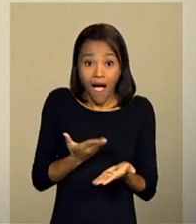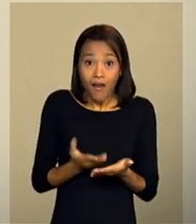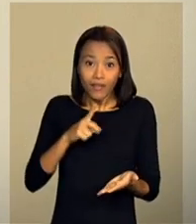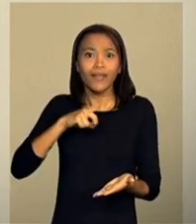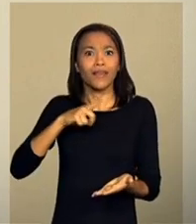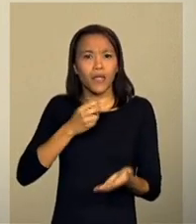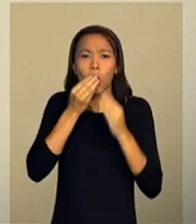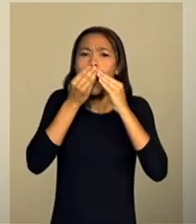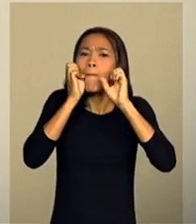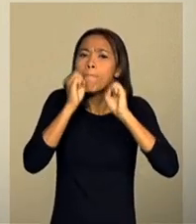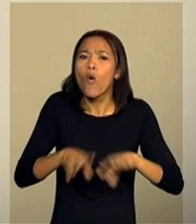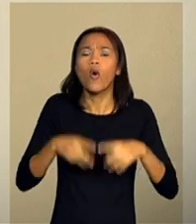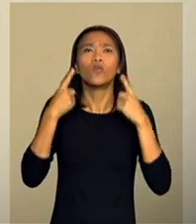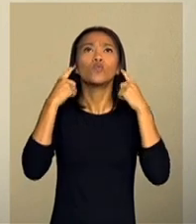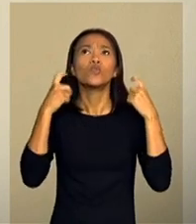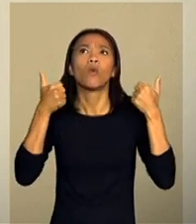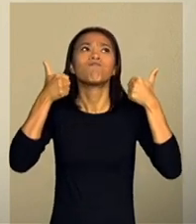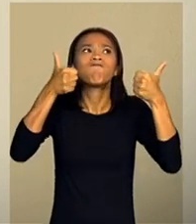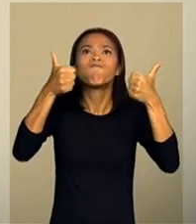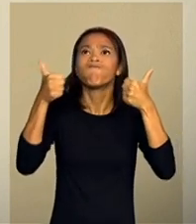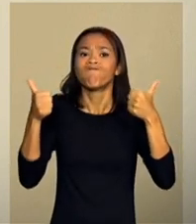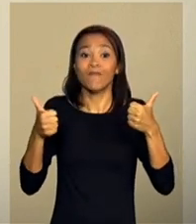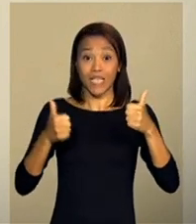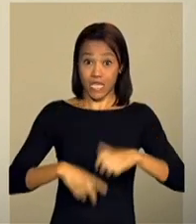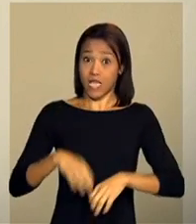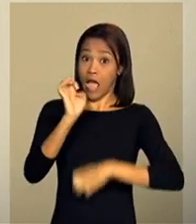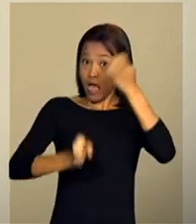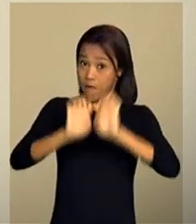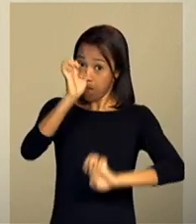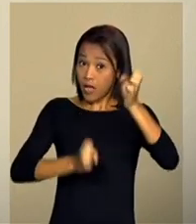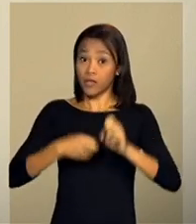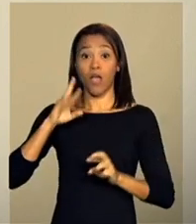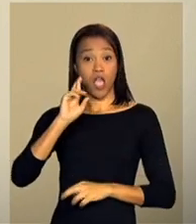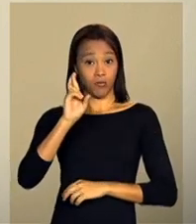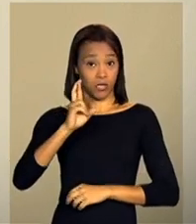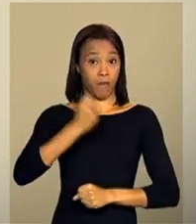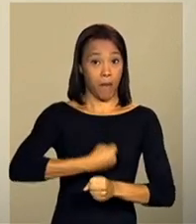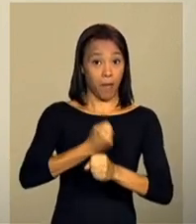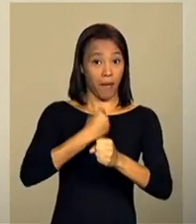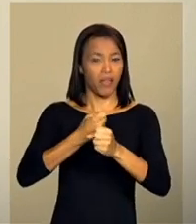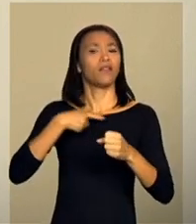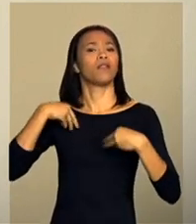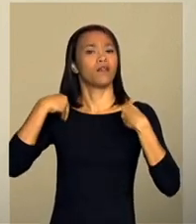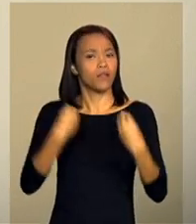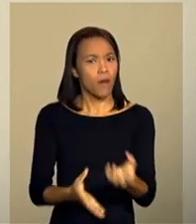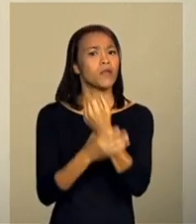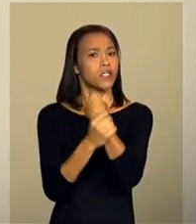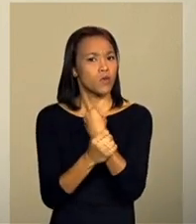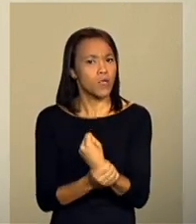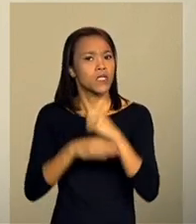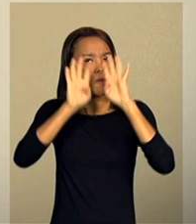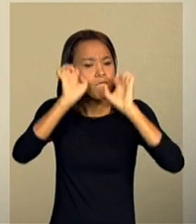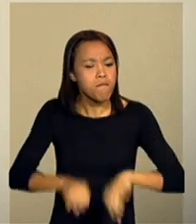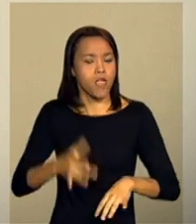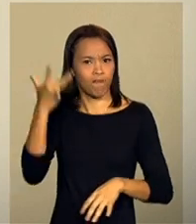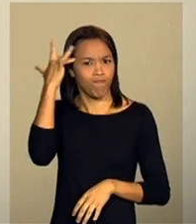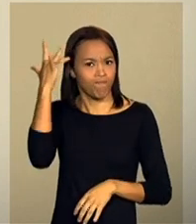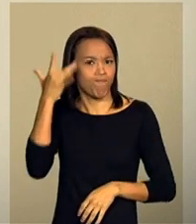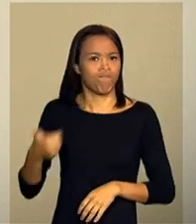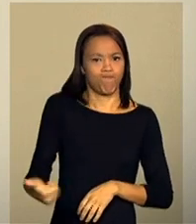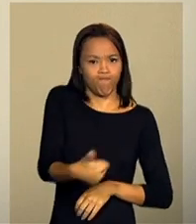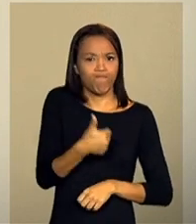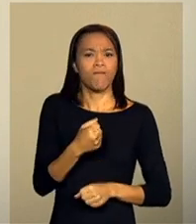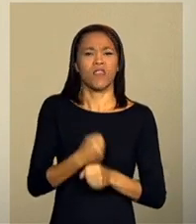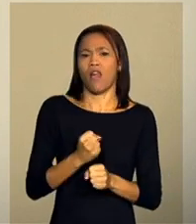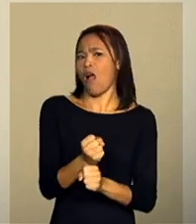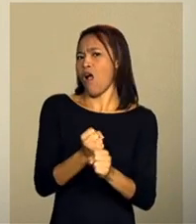ter uma boa acústica e a empresa responsável pela construção tem de garantir que a obra seja de qualidade e que